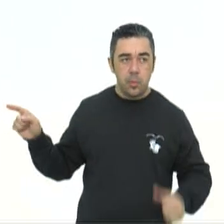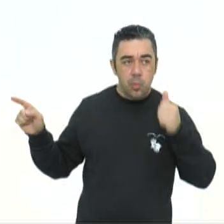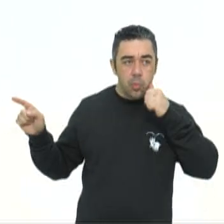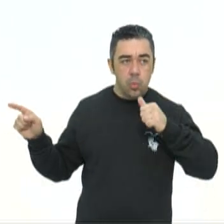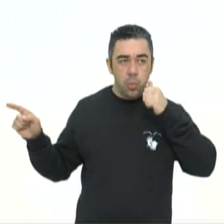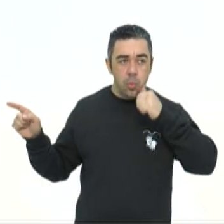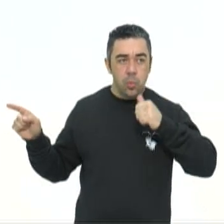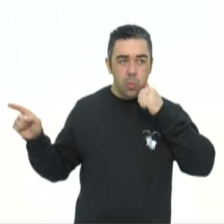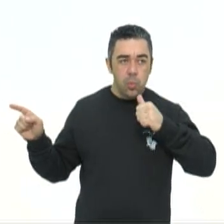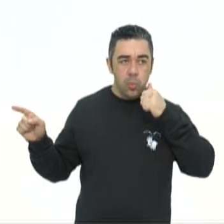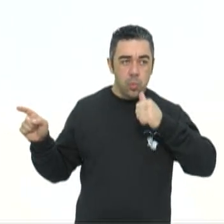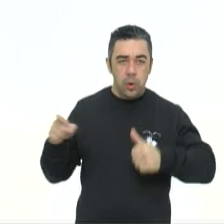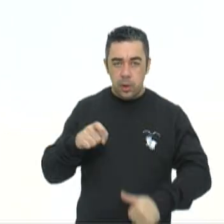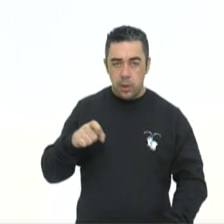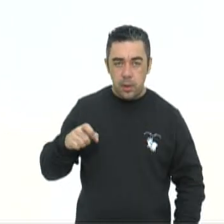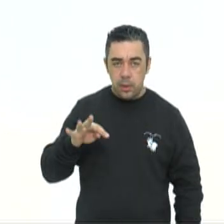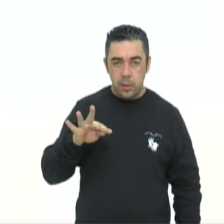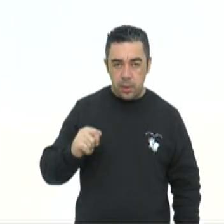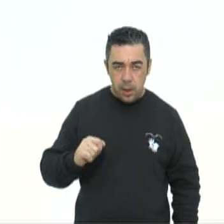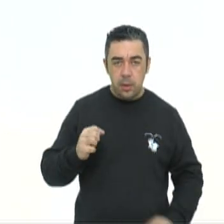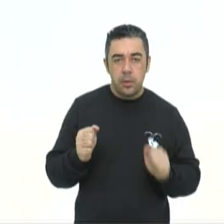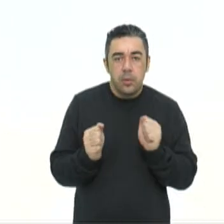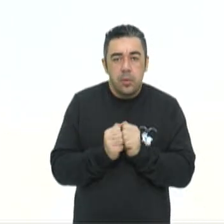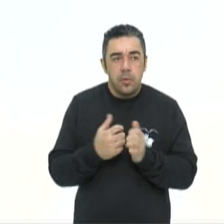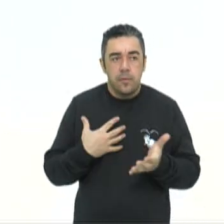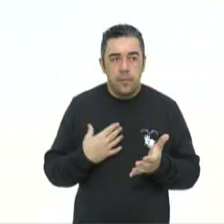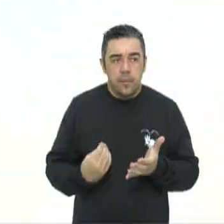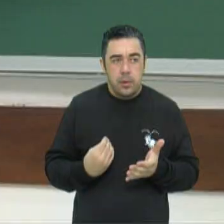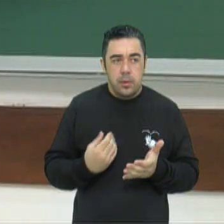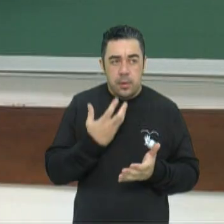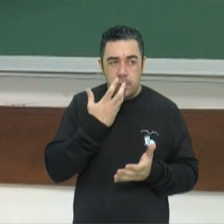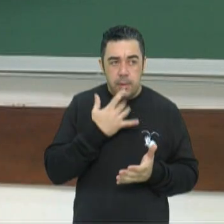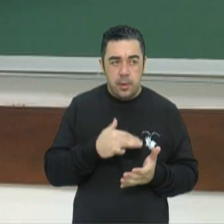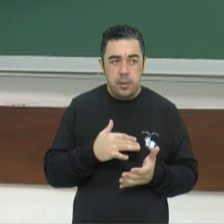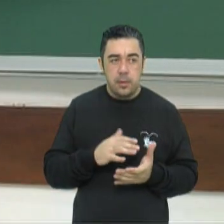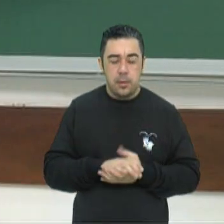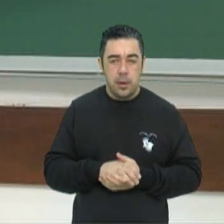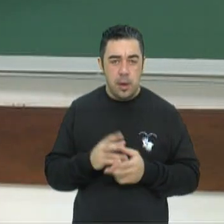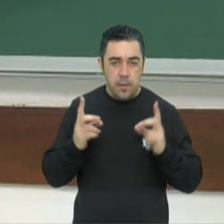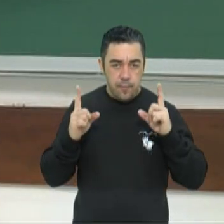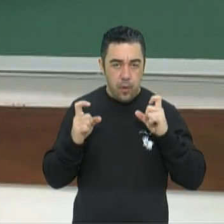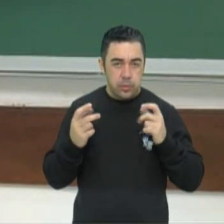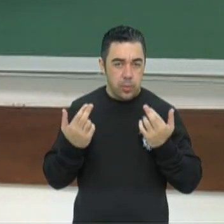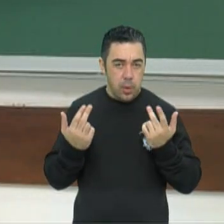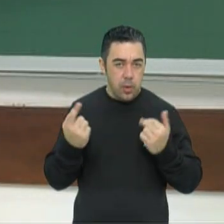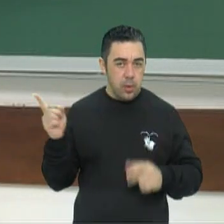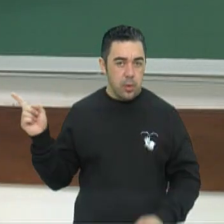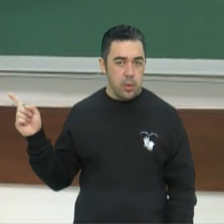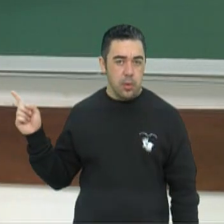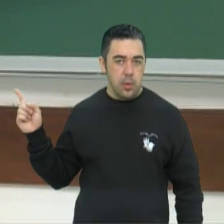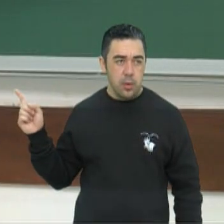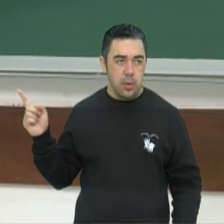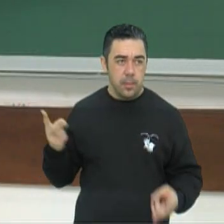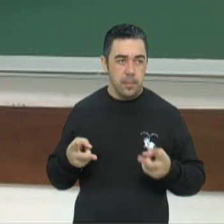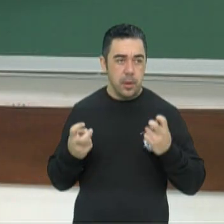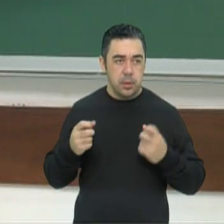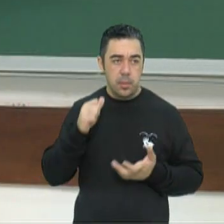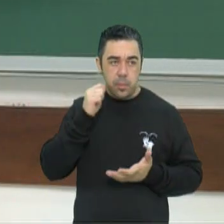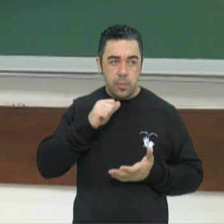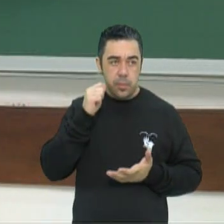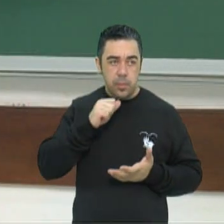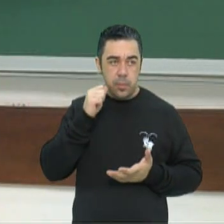com criança. Então perceba que tanto na primeira foto dos Caigangue quanto agora, a gente percebe as